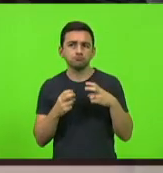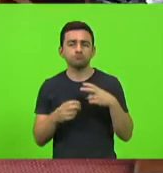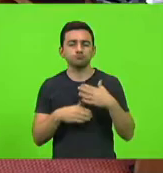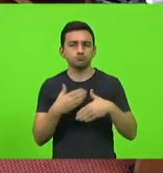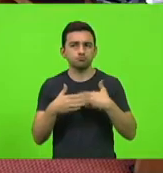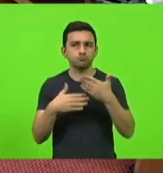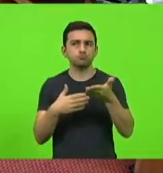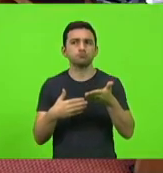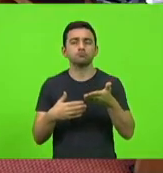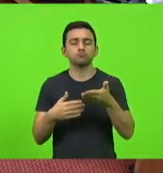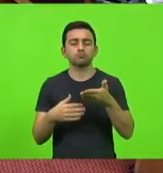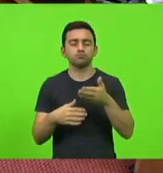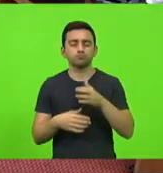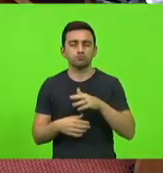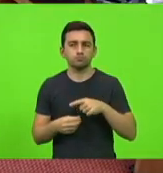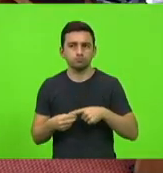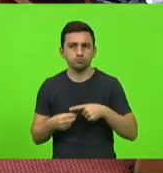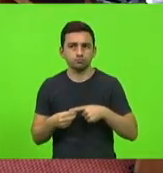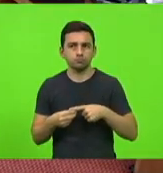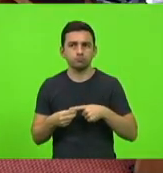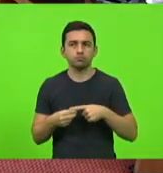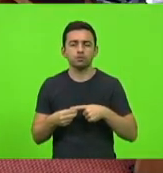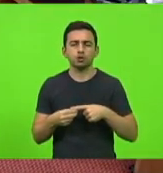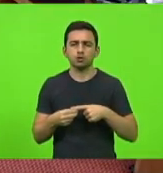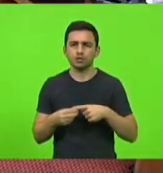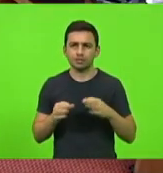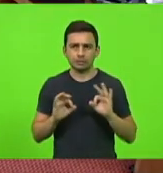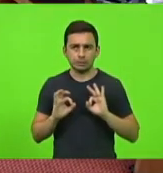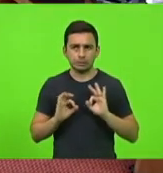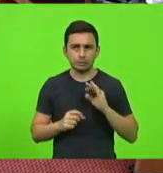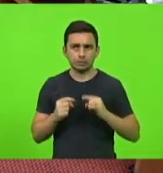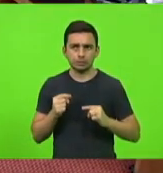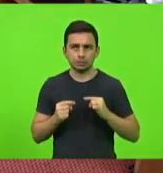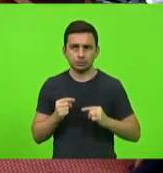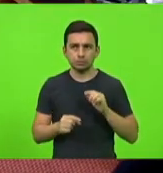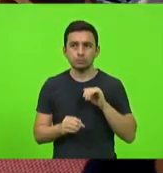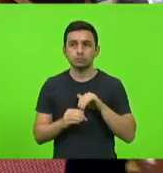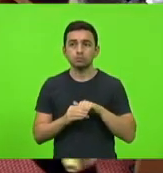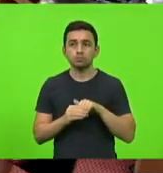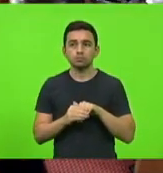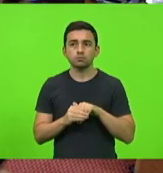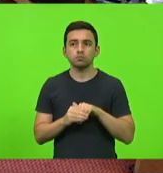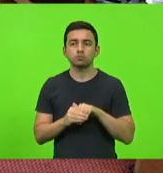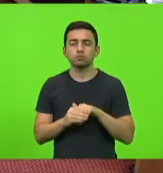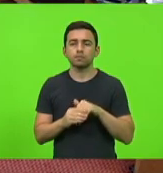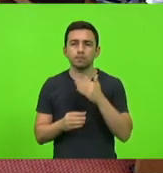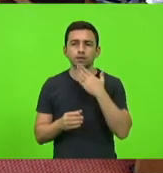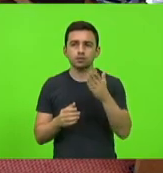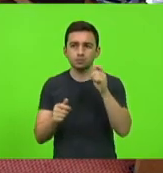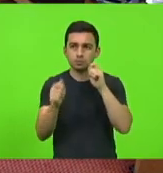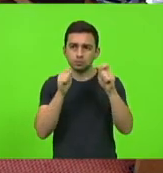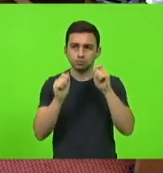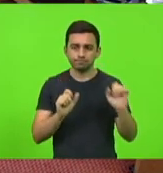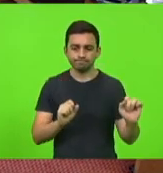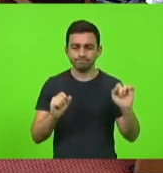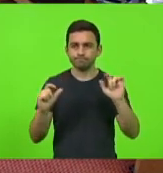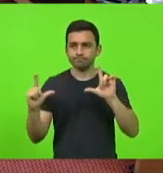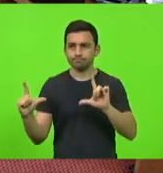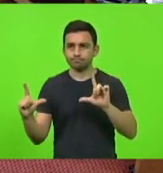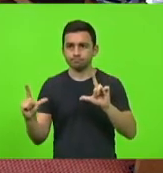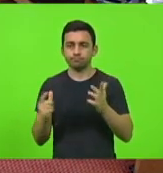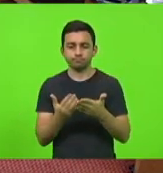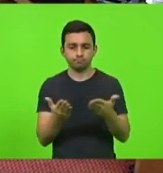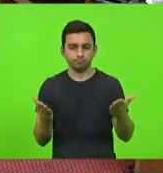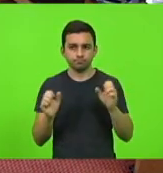Em discussão, não havendo quem queira discutir em votação, peço assessoria que abra o painel para que os senhores e senhoras deputados